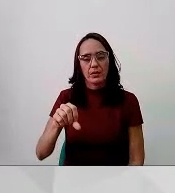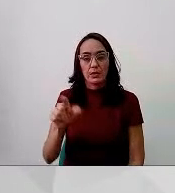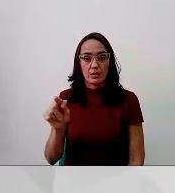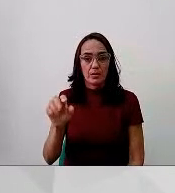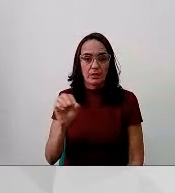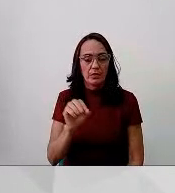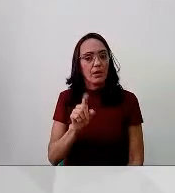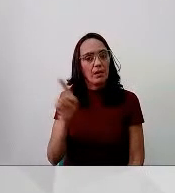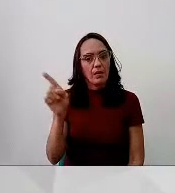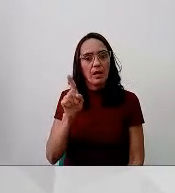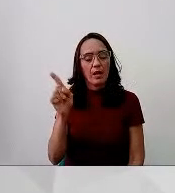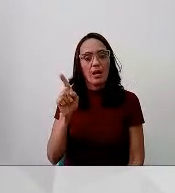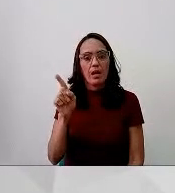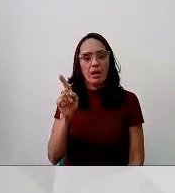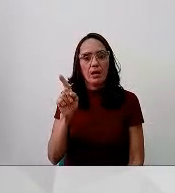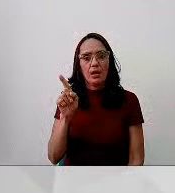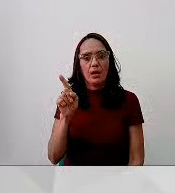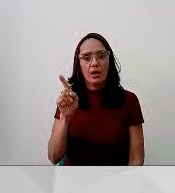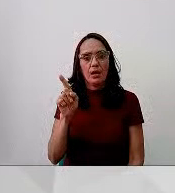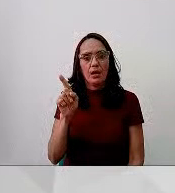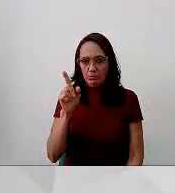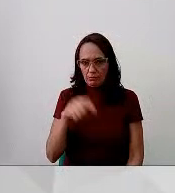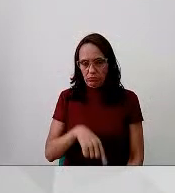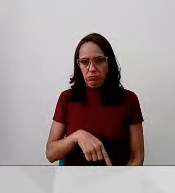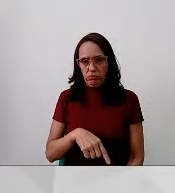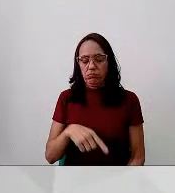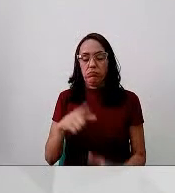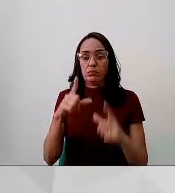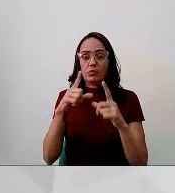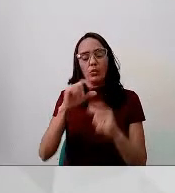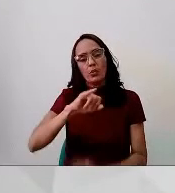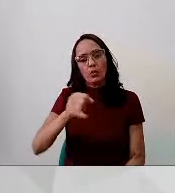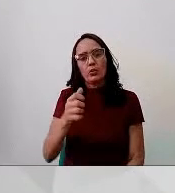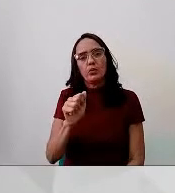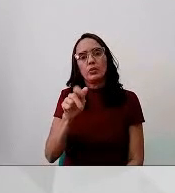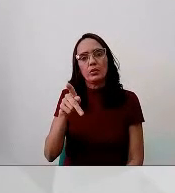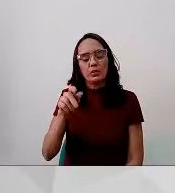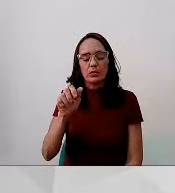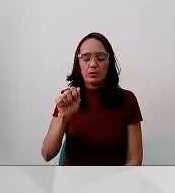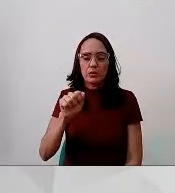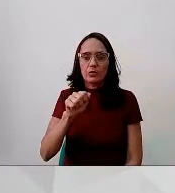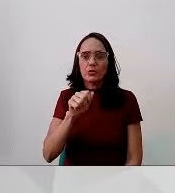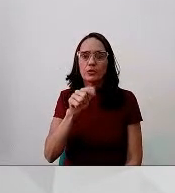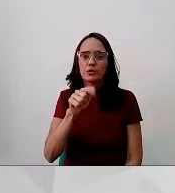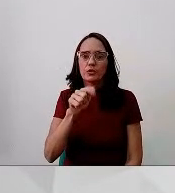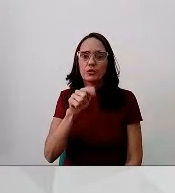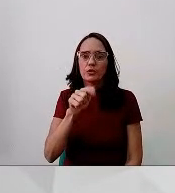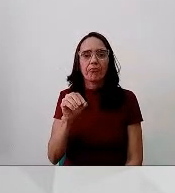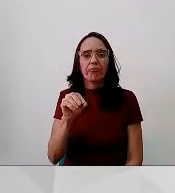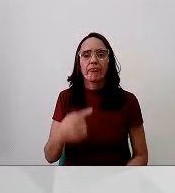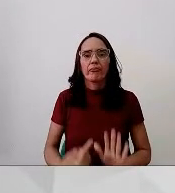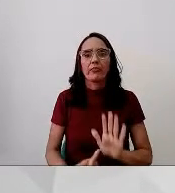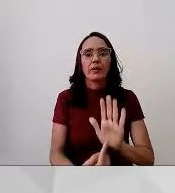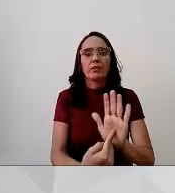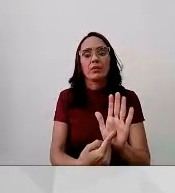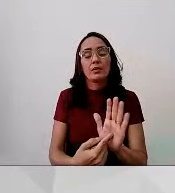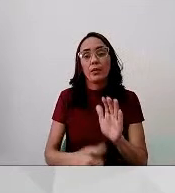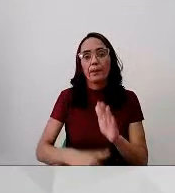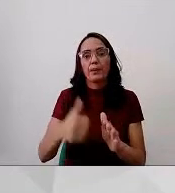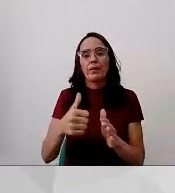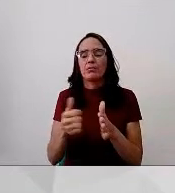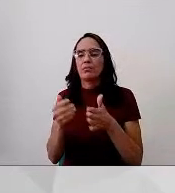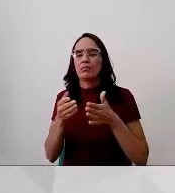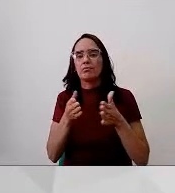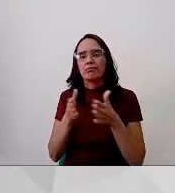primeiro robô, né, com pernas e braços aí, e alguma visão, né? Ele teve